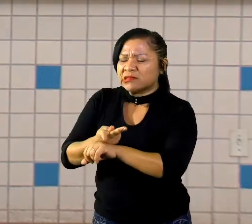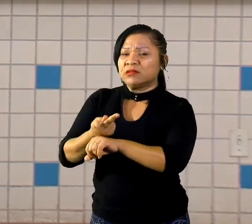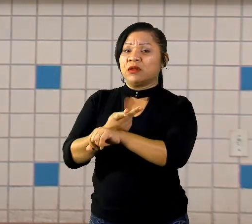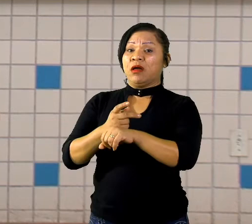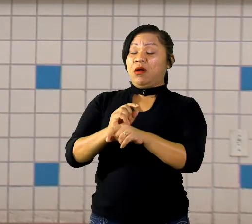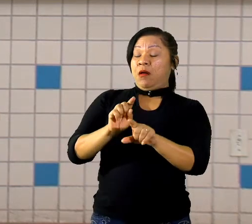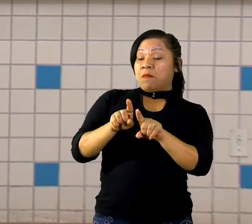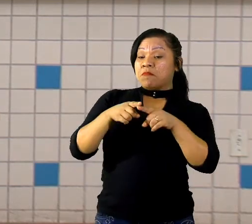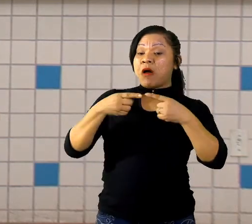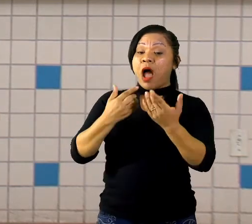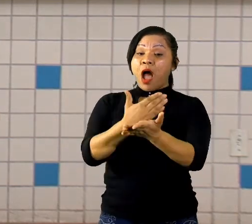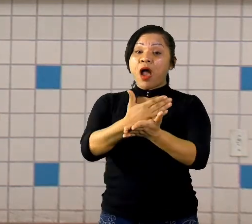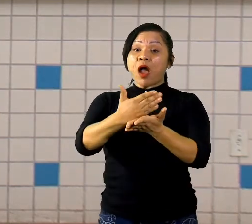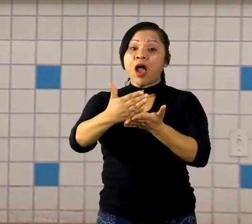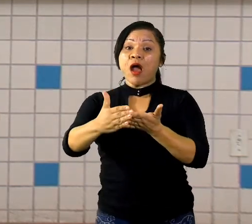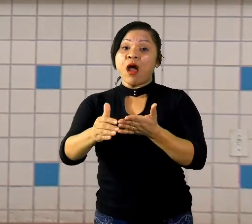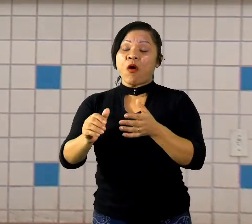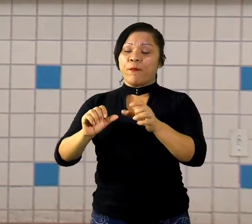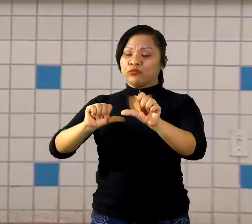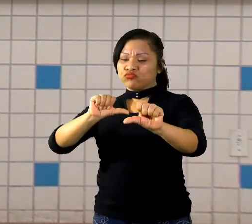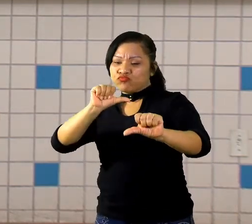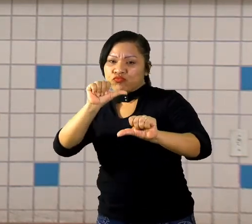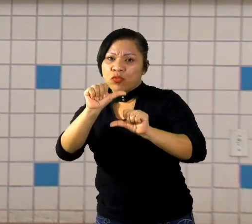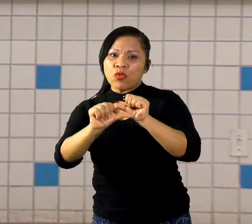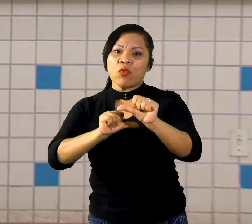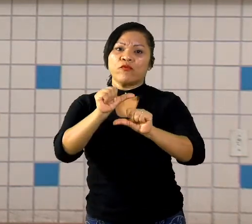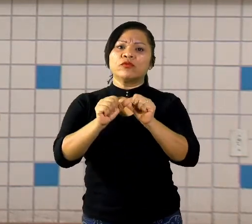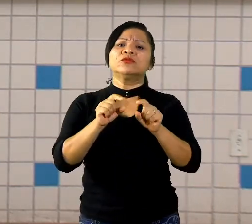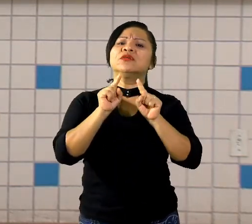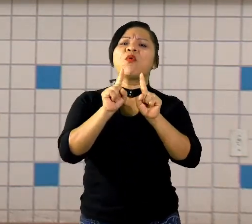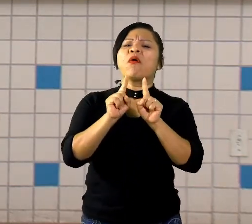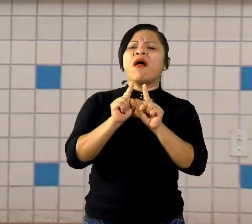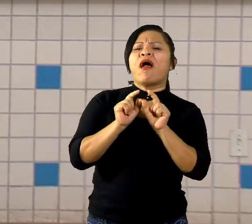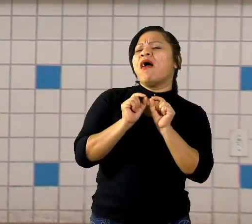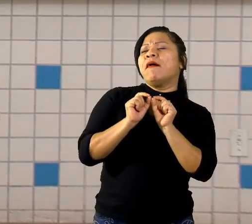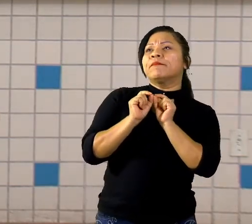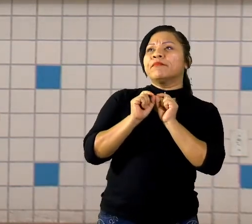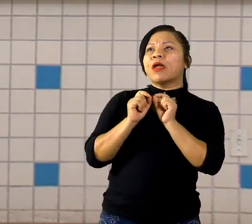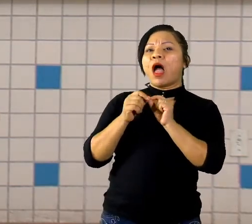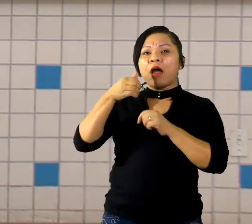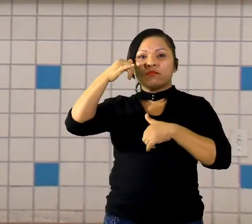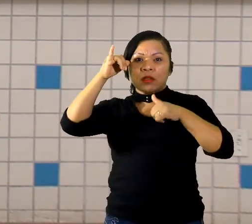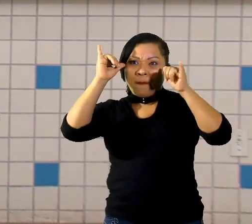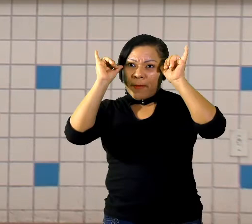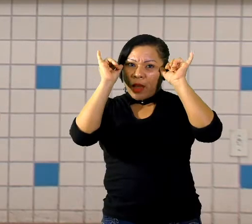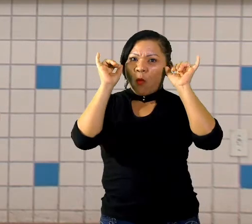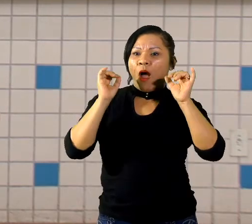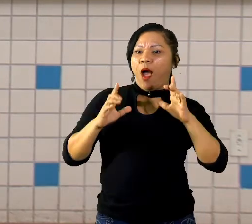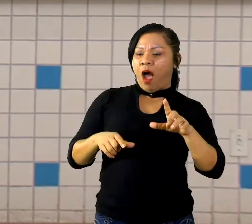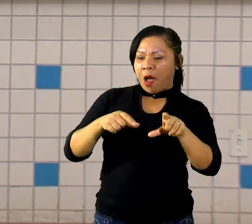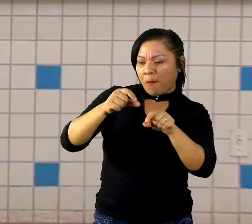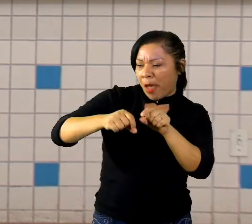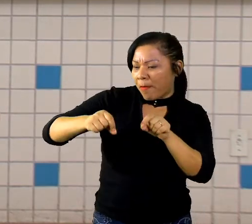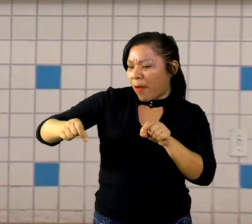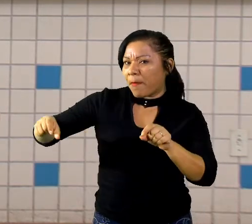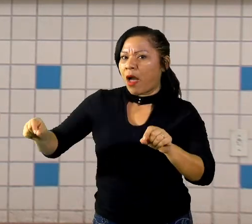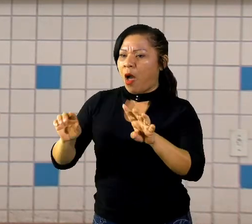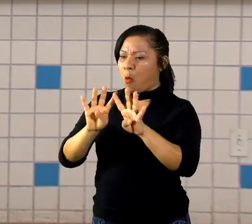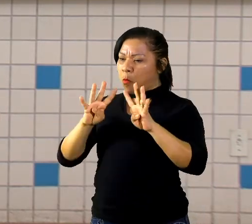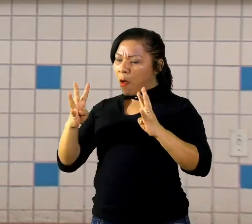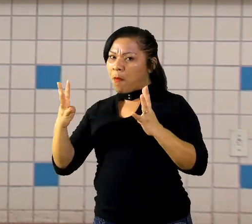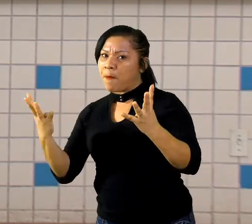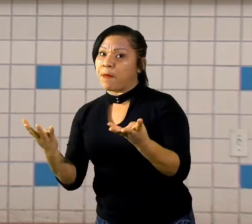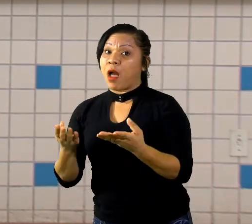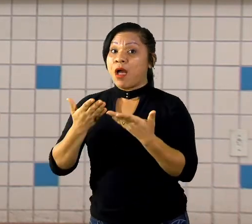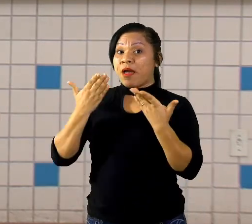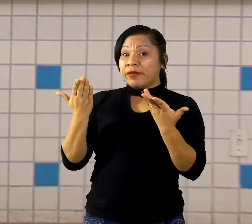ciclo econômico, o ciclo da pecuária. E aí, muitos senhores de terras, senhores de escravos,